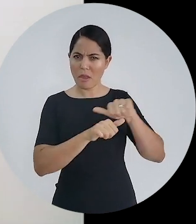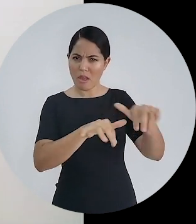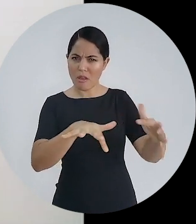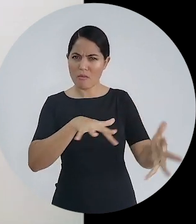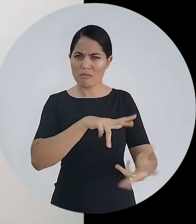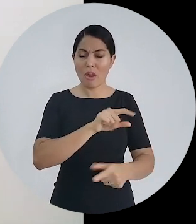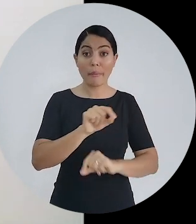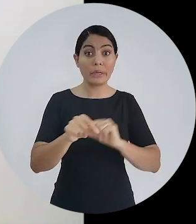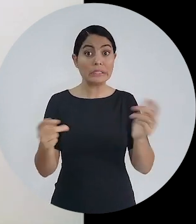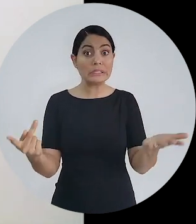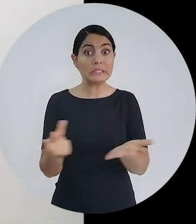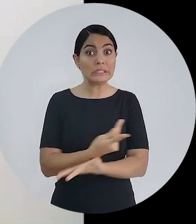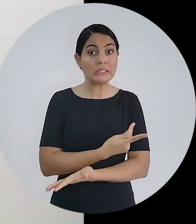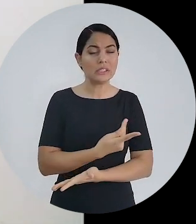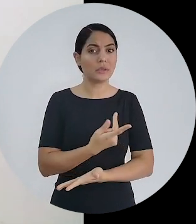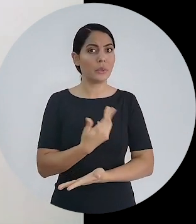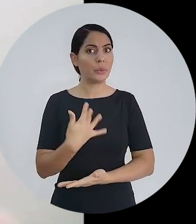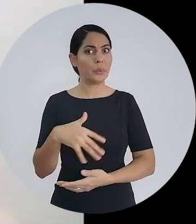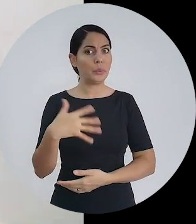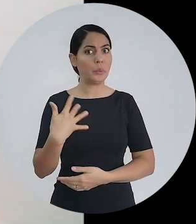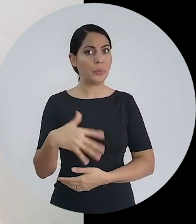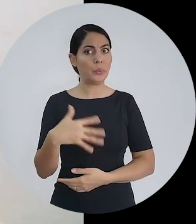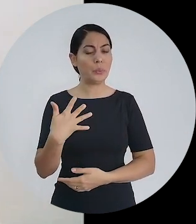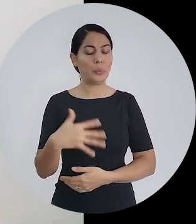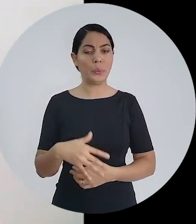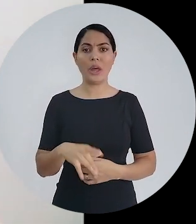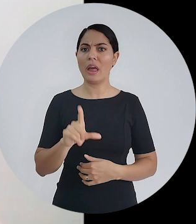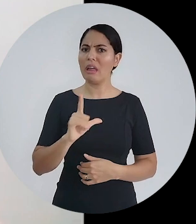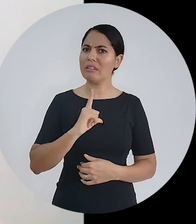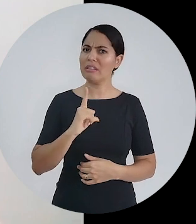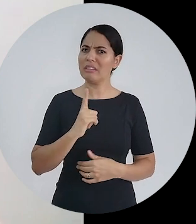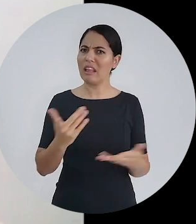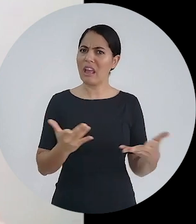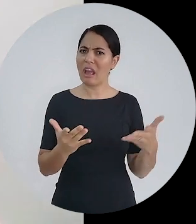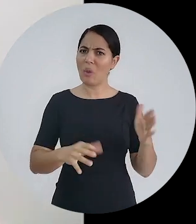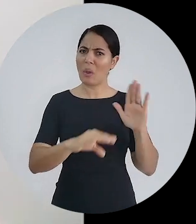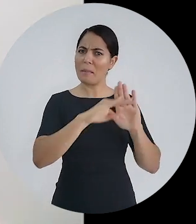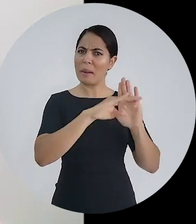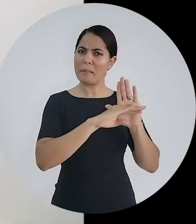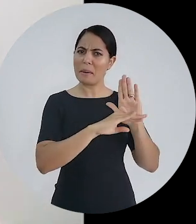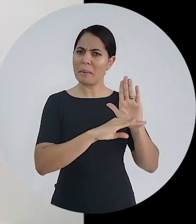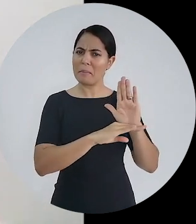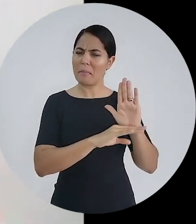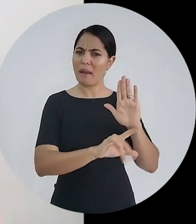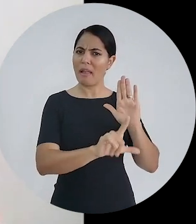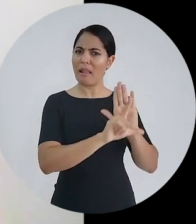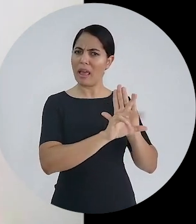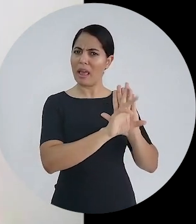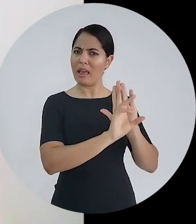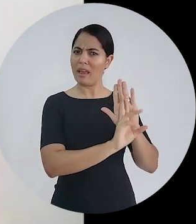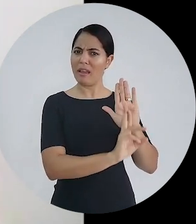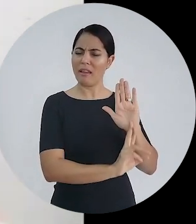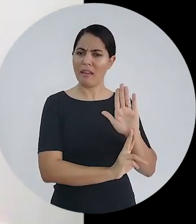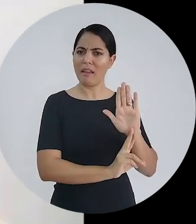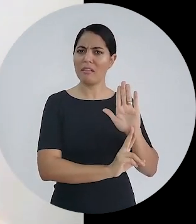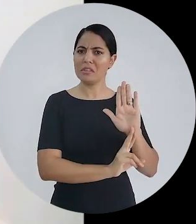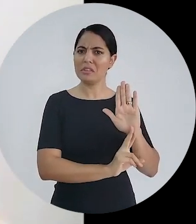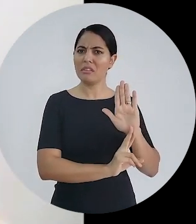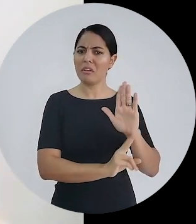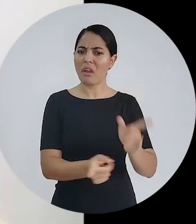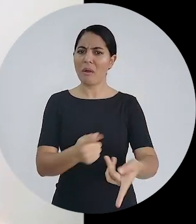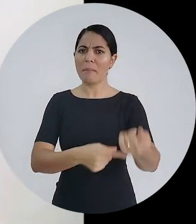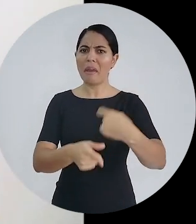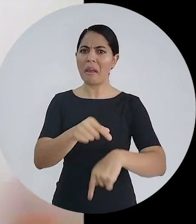pandemia, o que é que está ocorrendo? Nós sentimos que está vindo normas mais para proteger o próprio